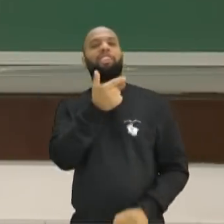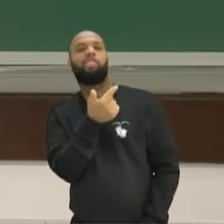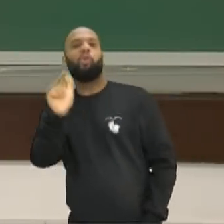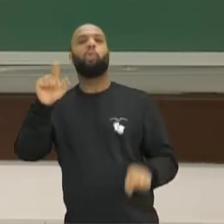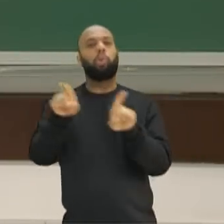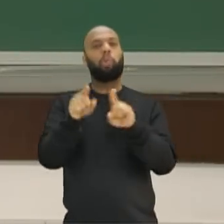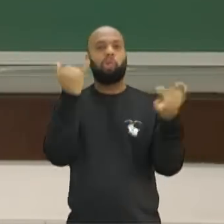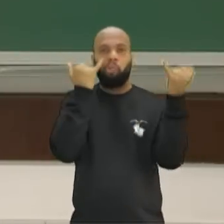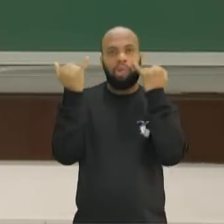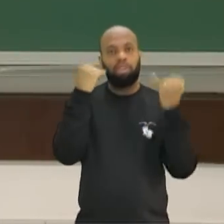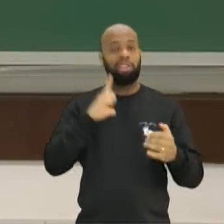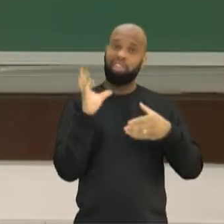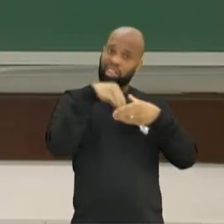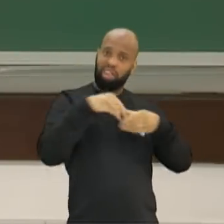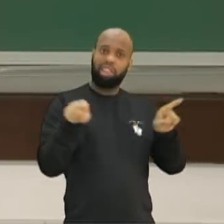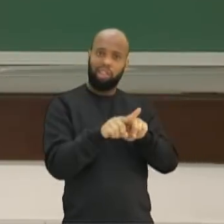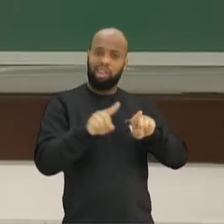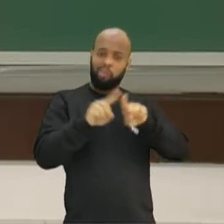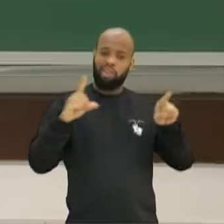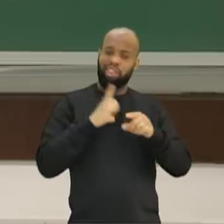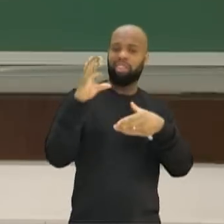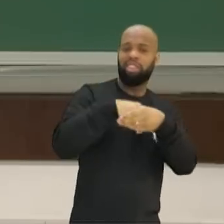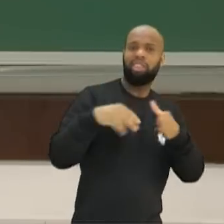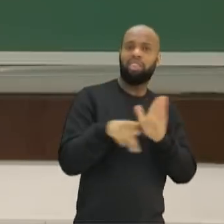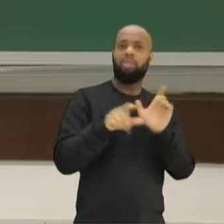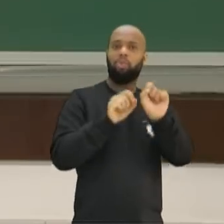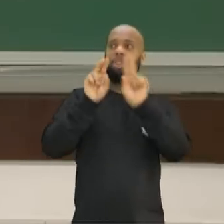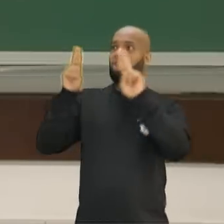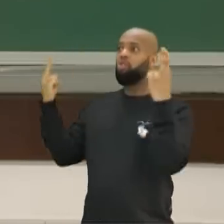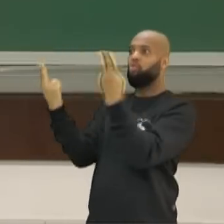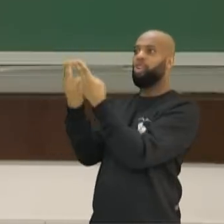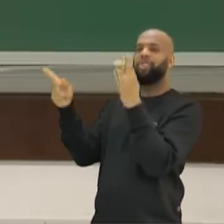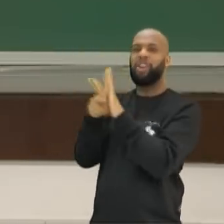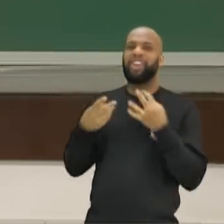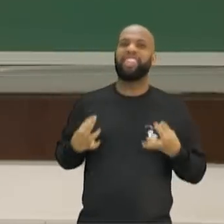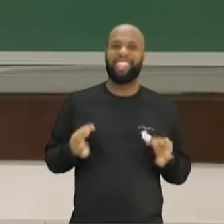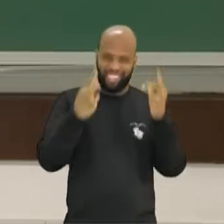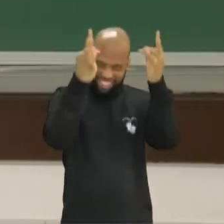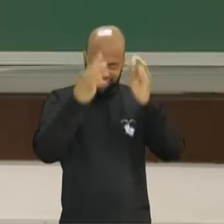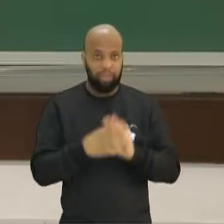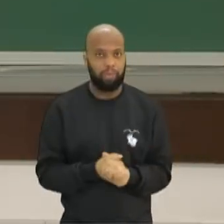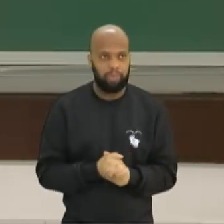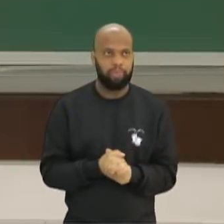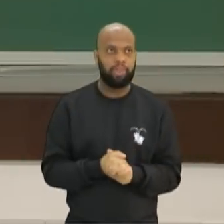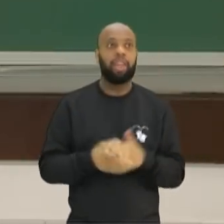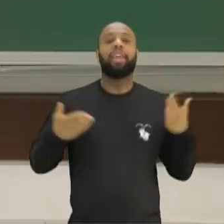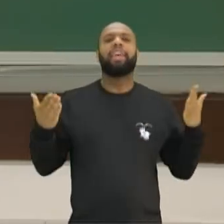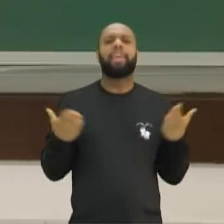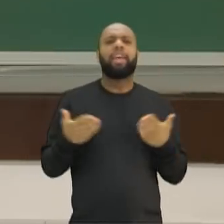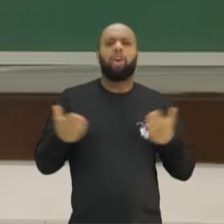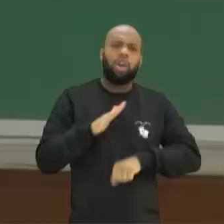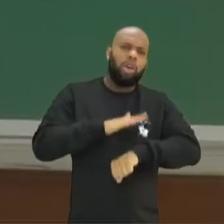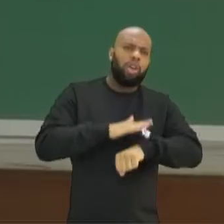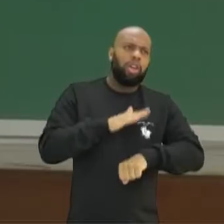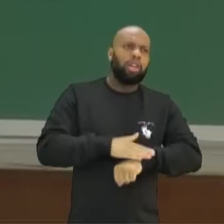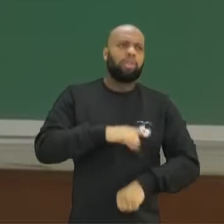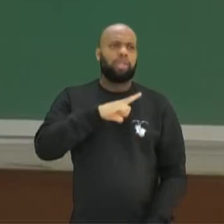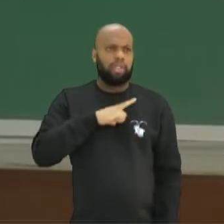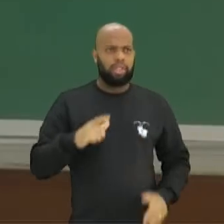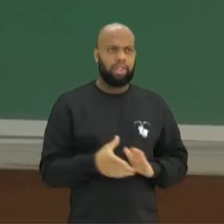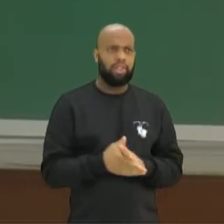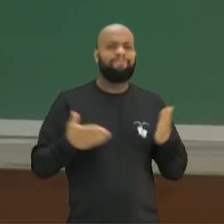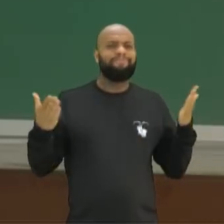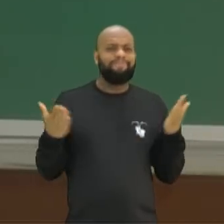outra informação, mas tudo dentro do universo de tecnologia. E agora?